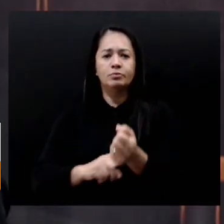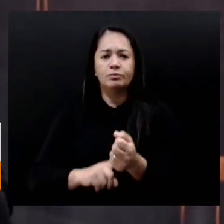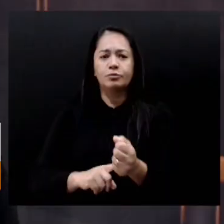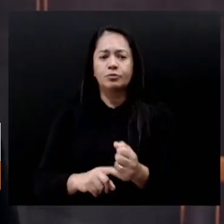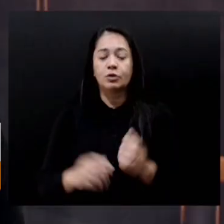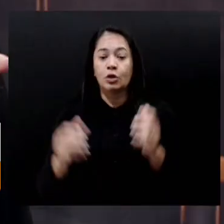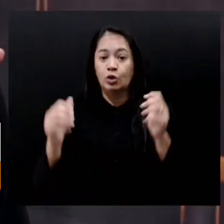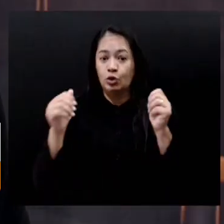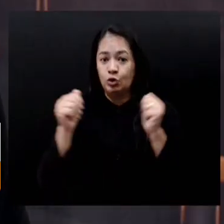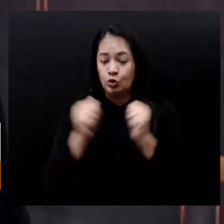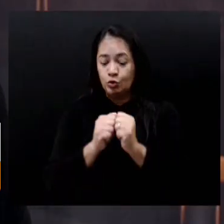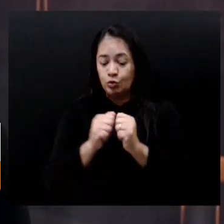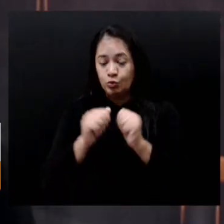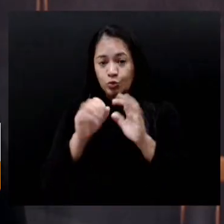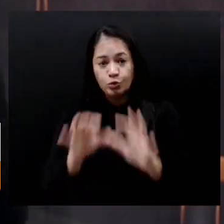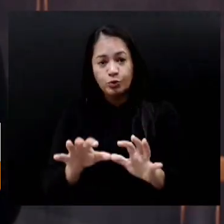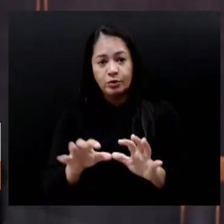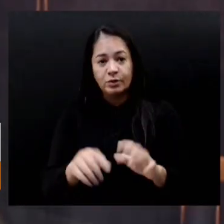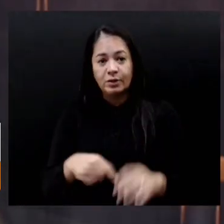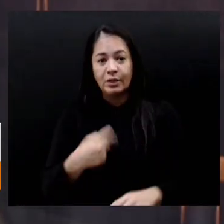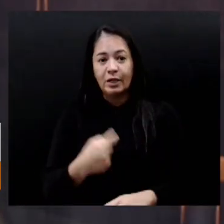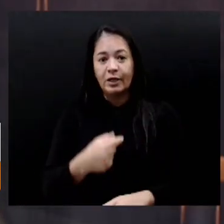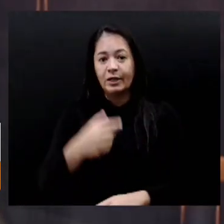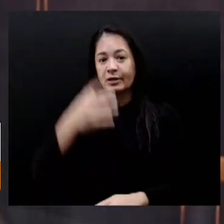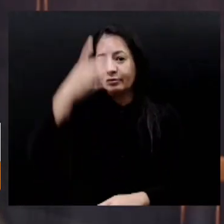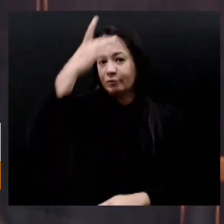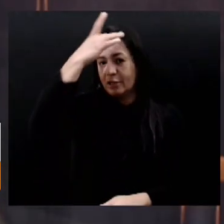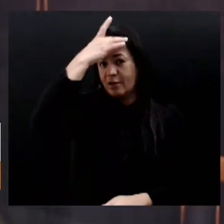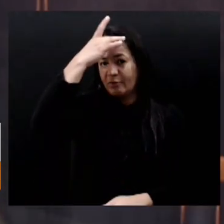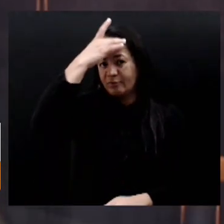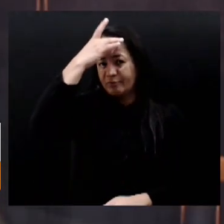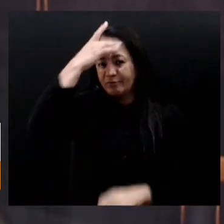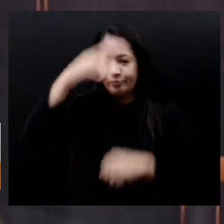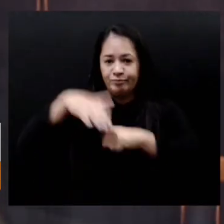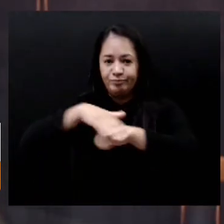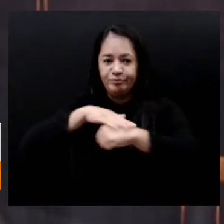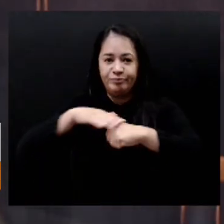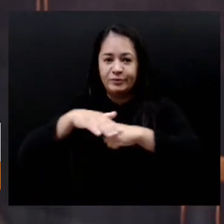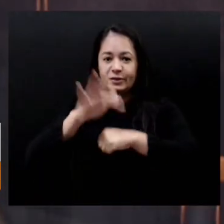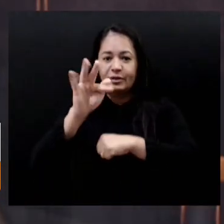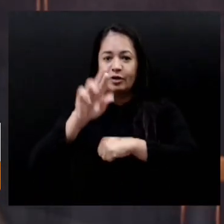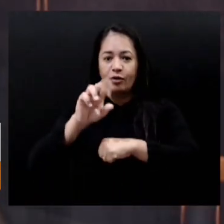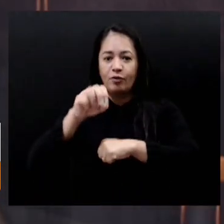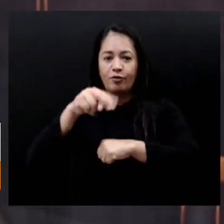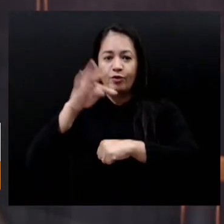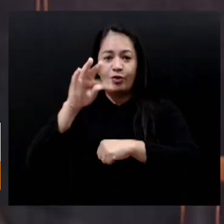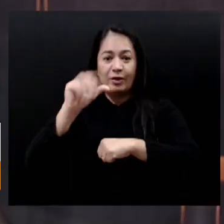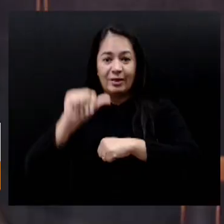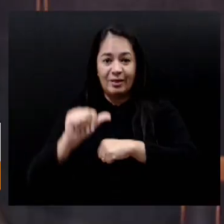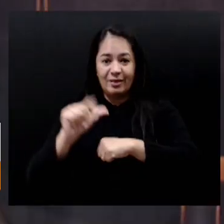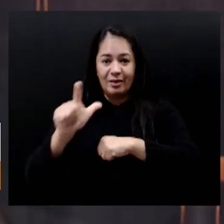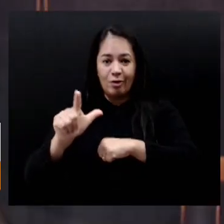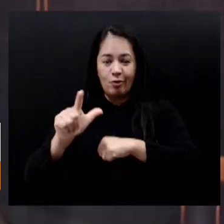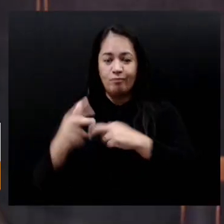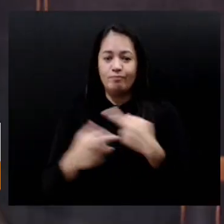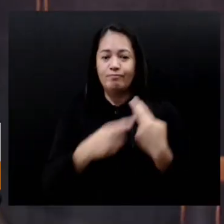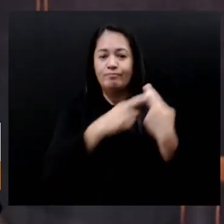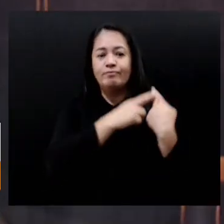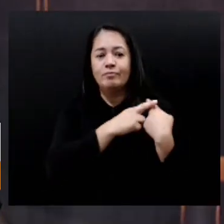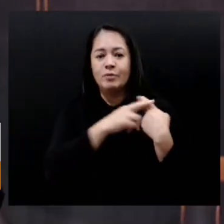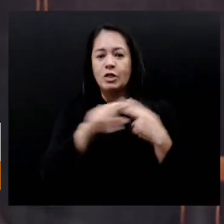isso, a nossa parte pré-frontal, do córtex pré-frontal, que é responsável por decisões,